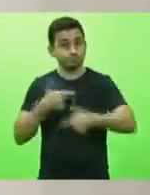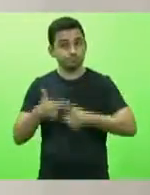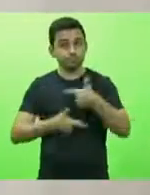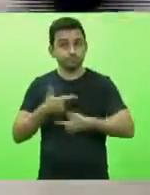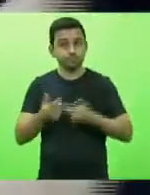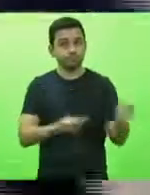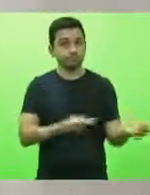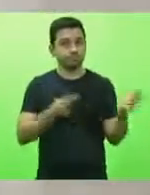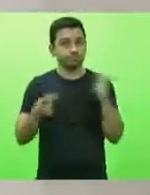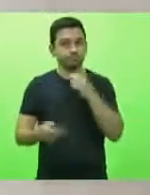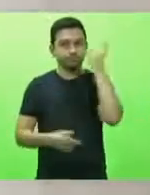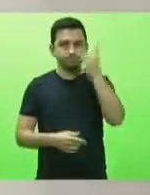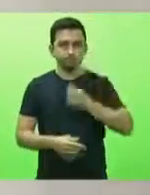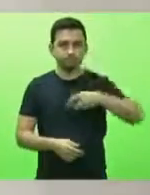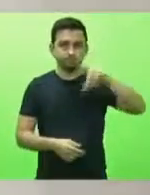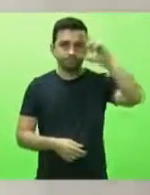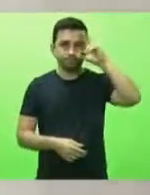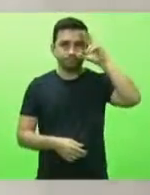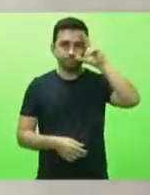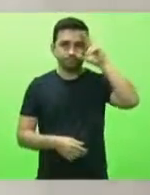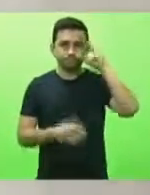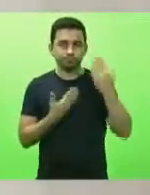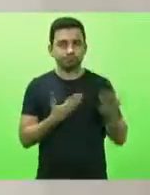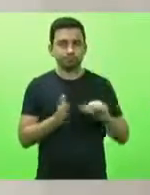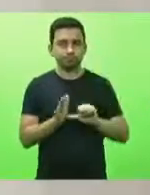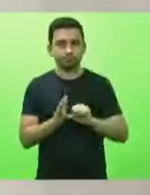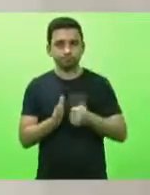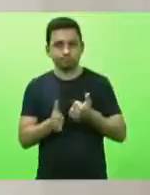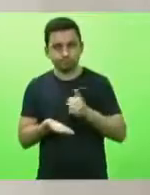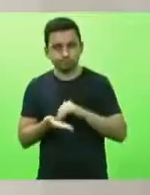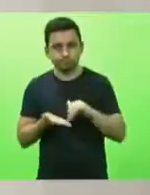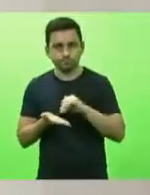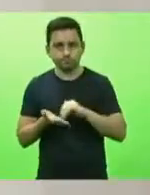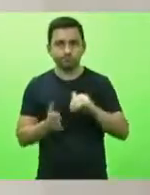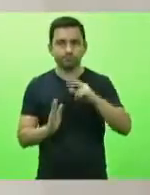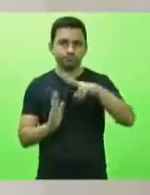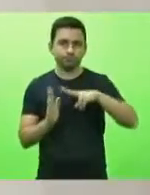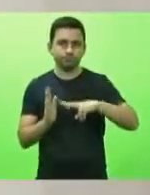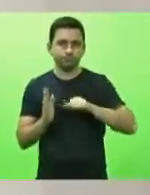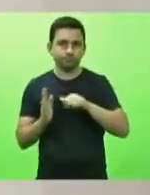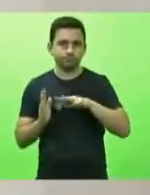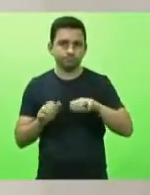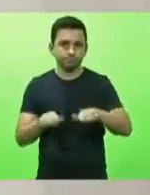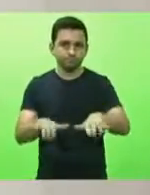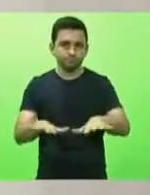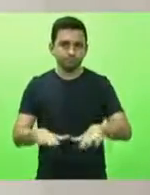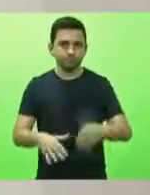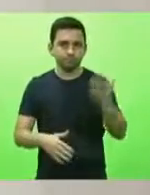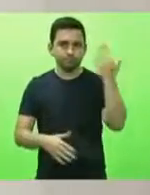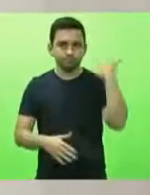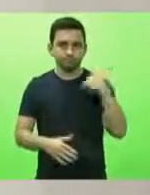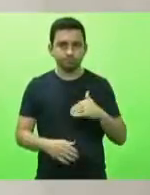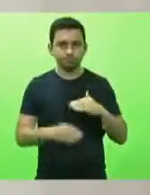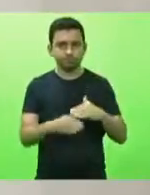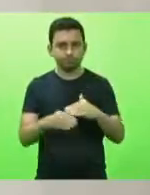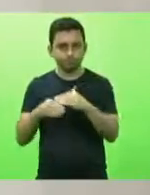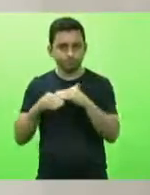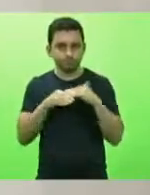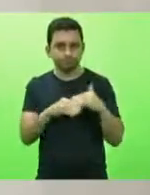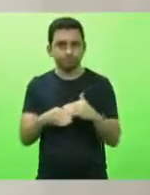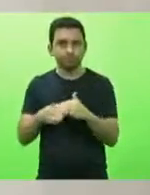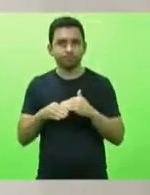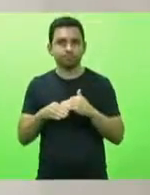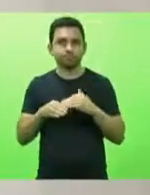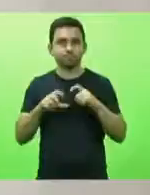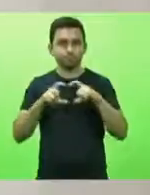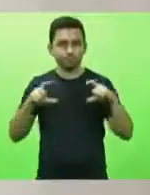convidou o senhor deputado Ricardo Alba, primeiro secretário, para proceder à leitura da ata da sessão anterior que, em consonância com o